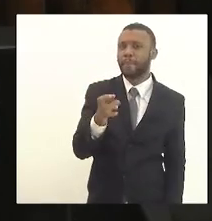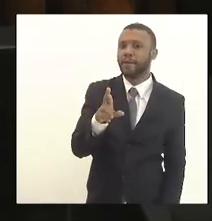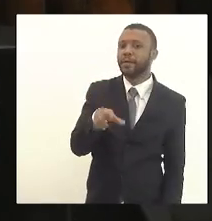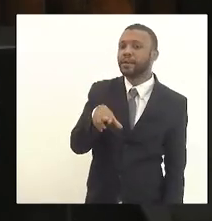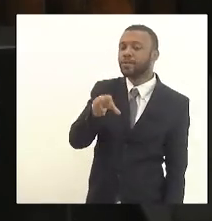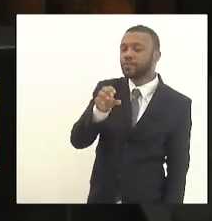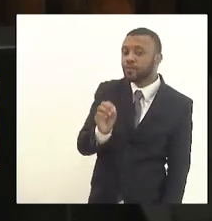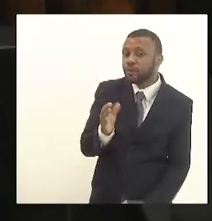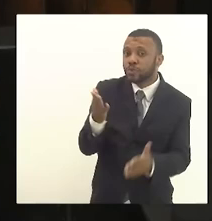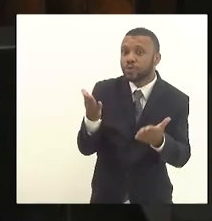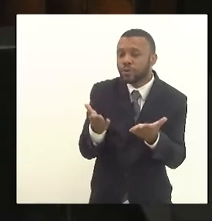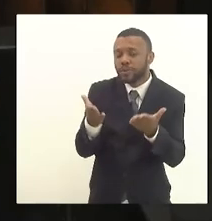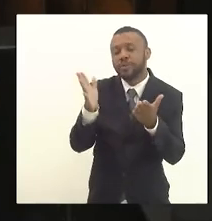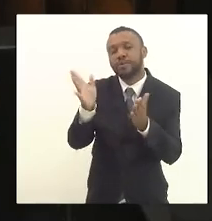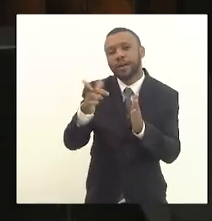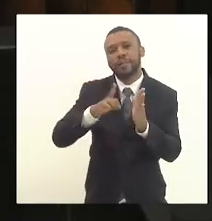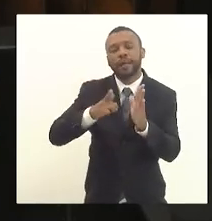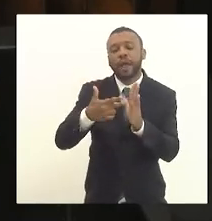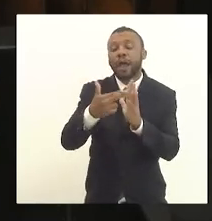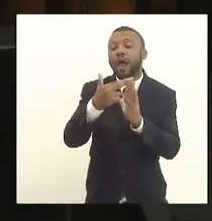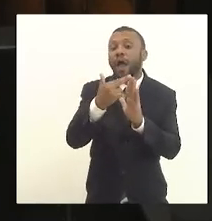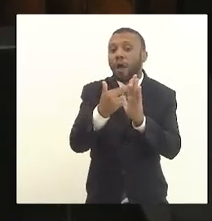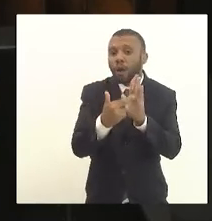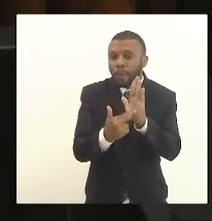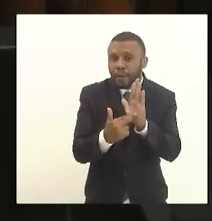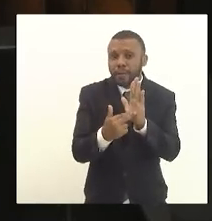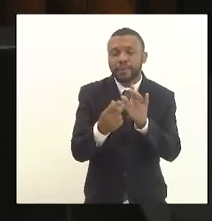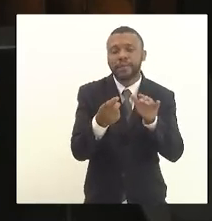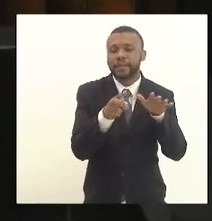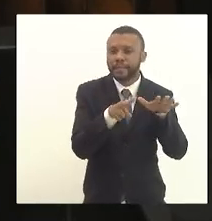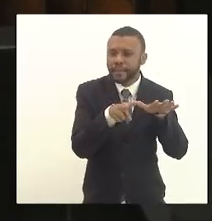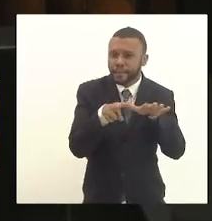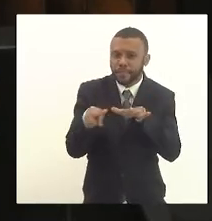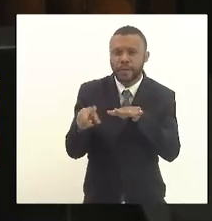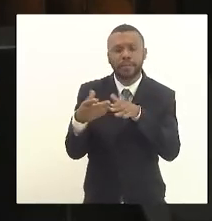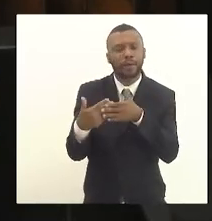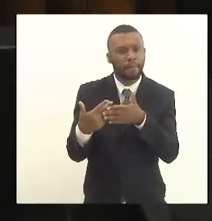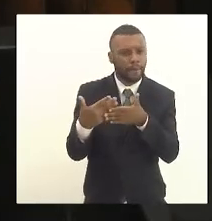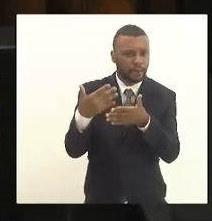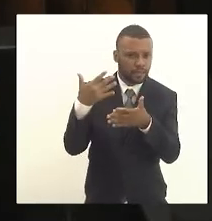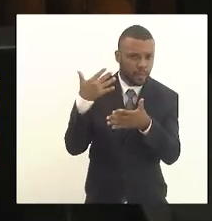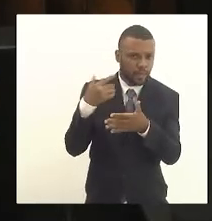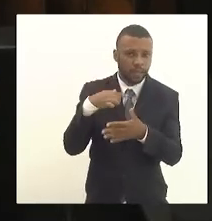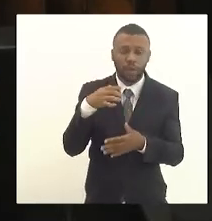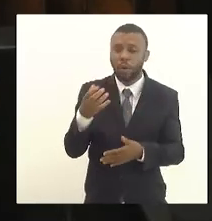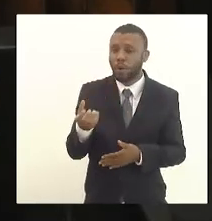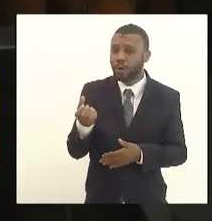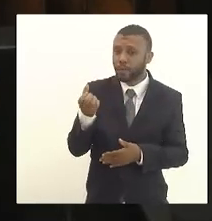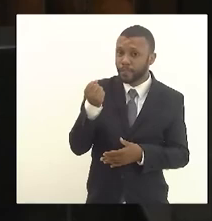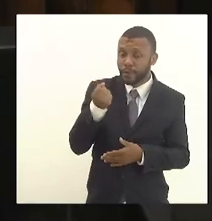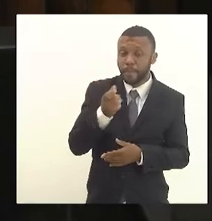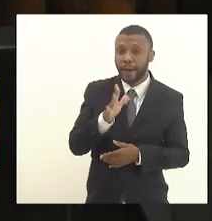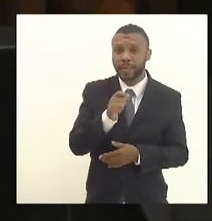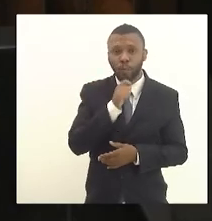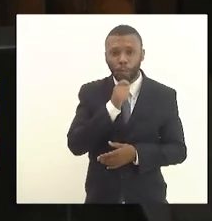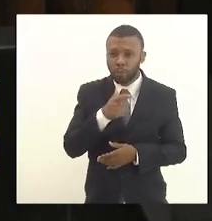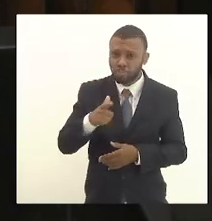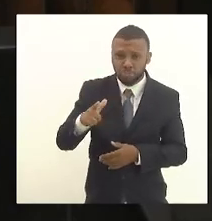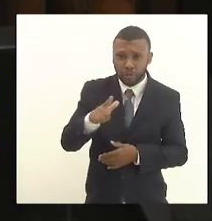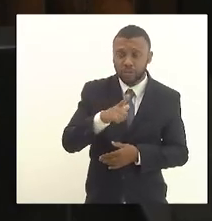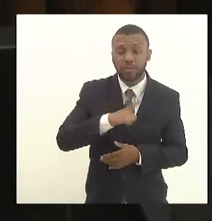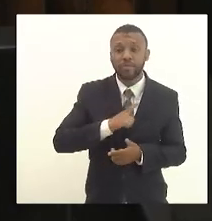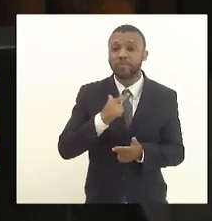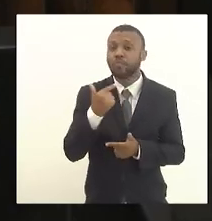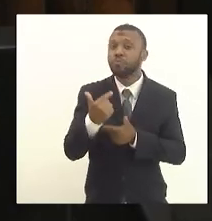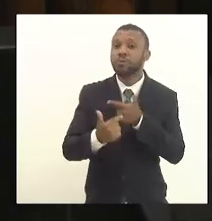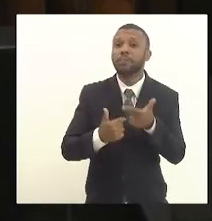inclusive, regulamentado. Semana passada, eu recebi, mas não fui, que eu estava aqui em outra